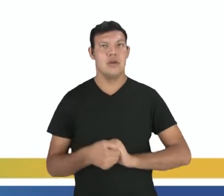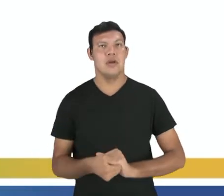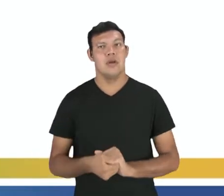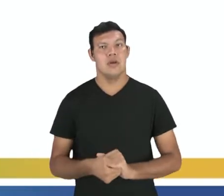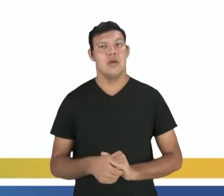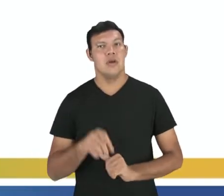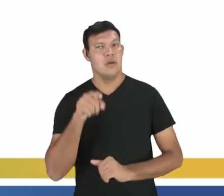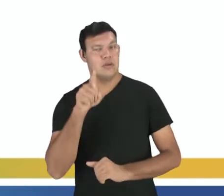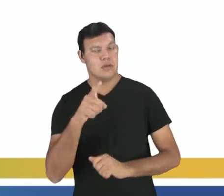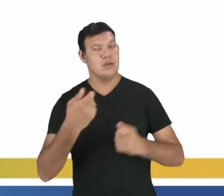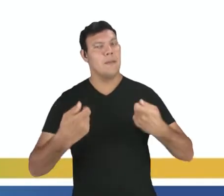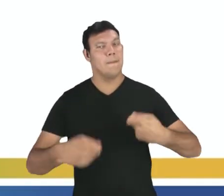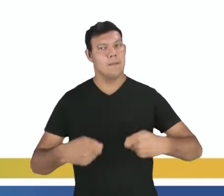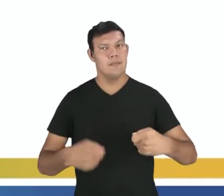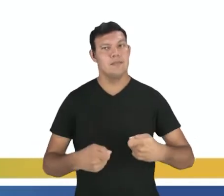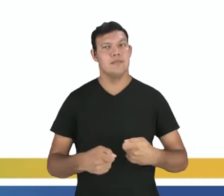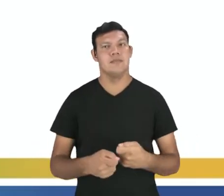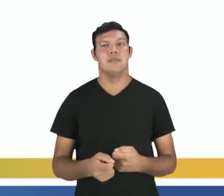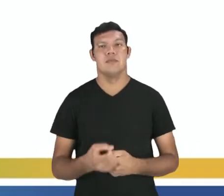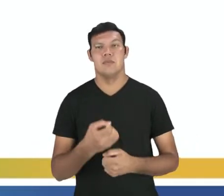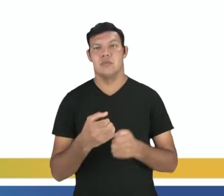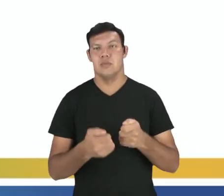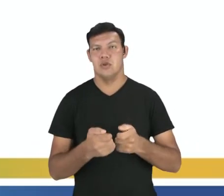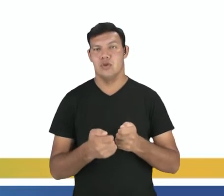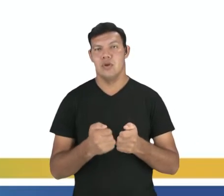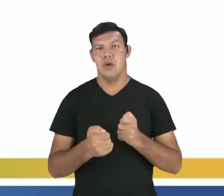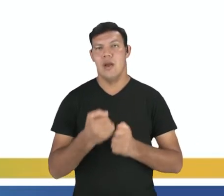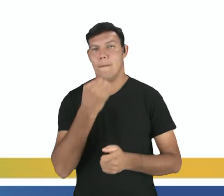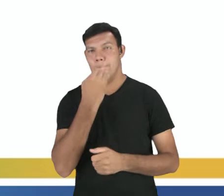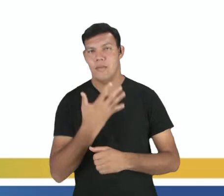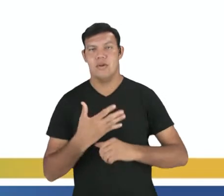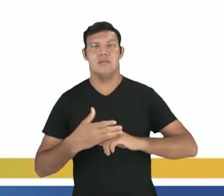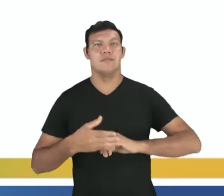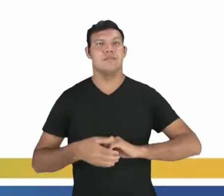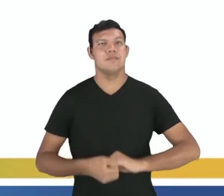like. E aí nós temos uma metáfora na segunda.